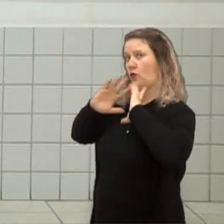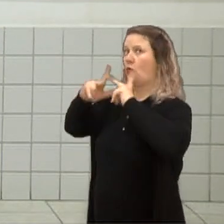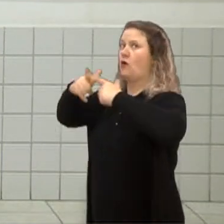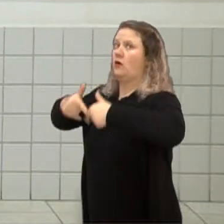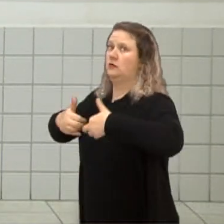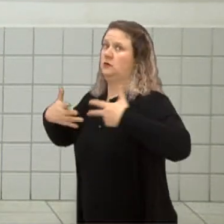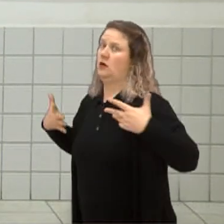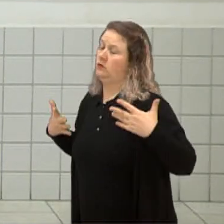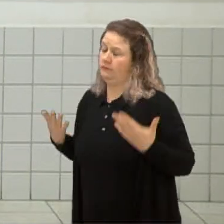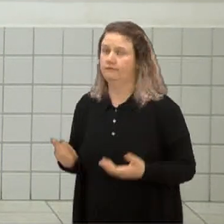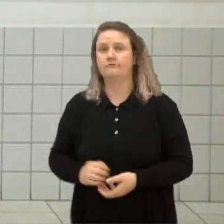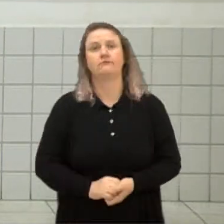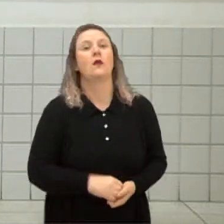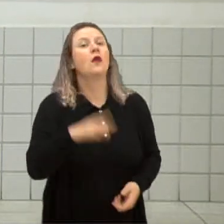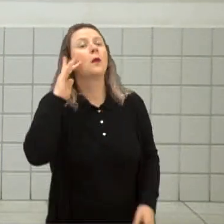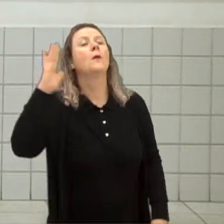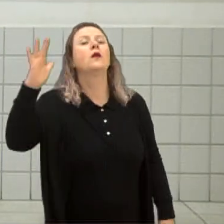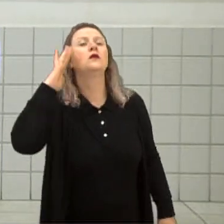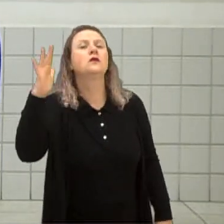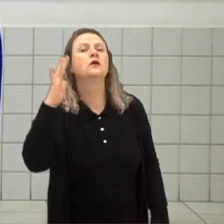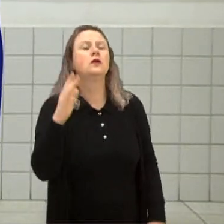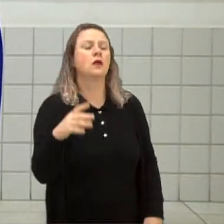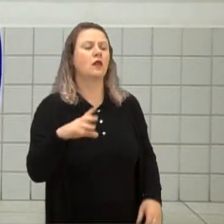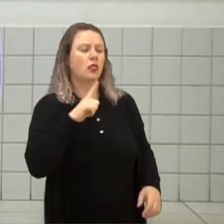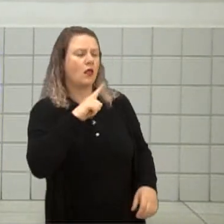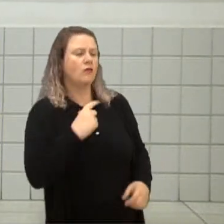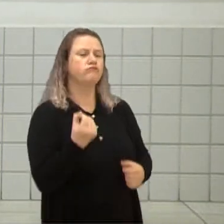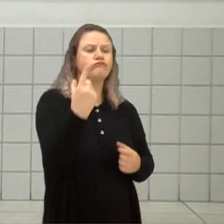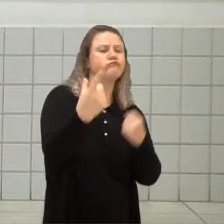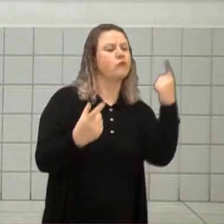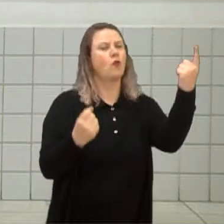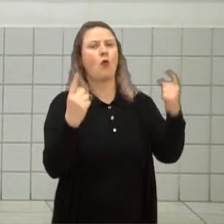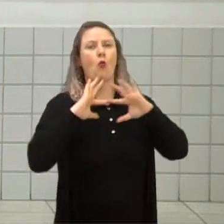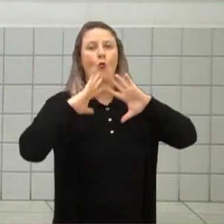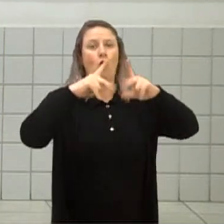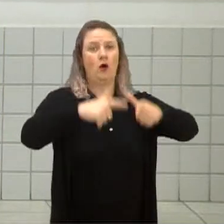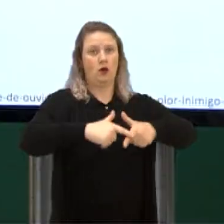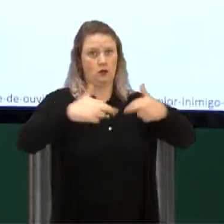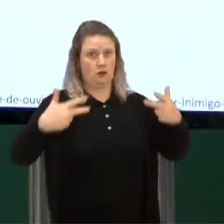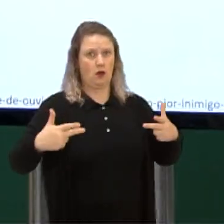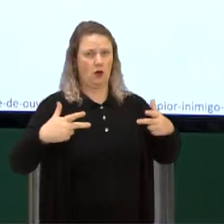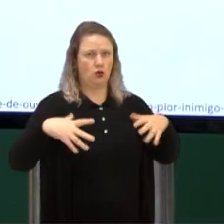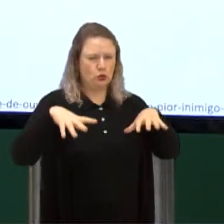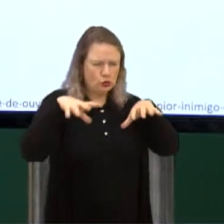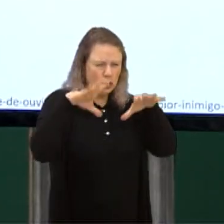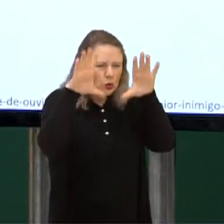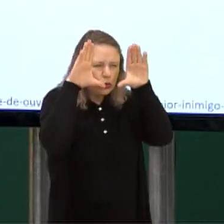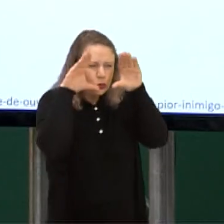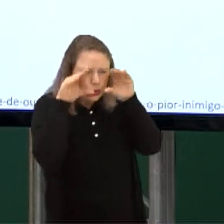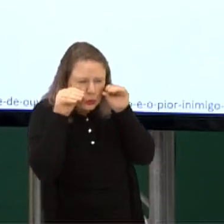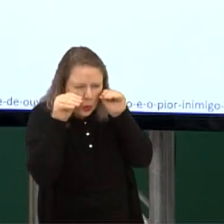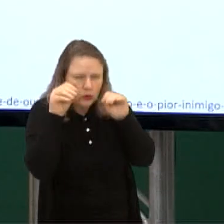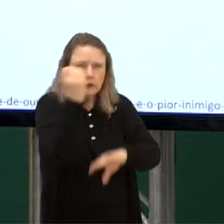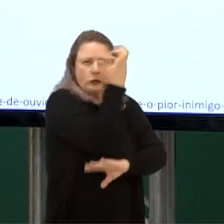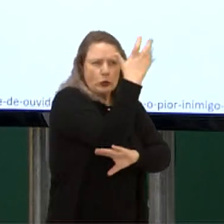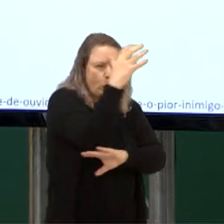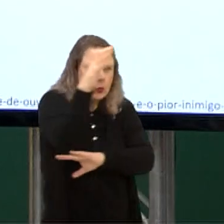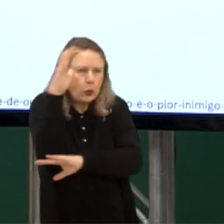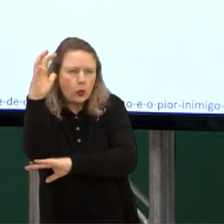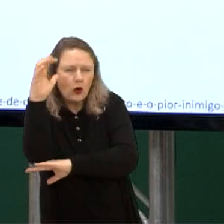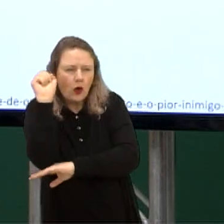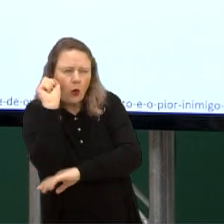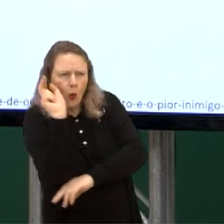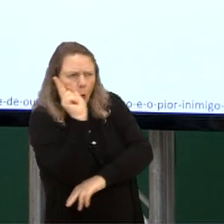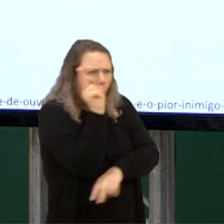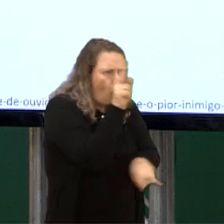animal. Então, imagine que alguns animais podem viver em ambientes mais noturnos, como uma selva. Então, a visão deles